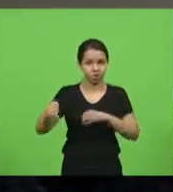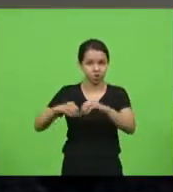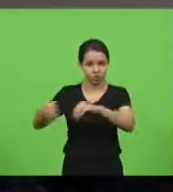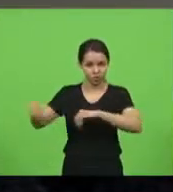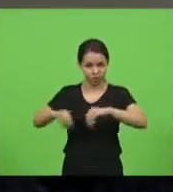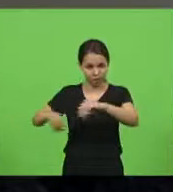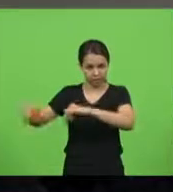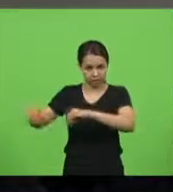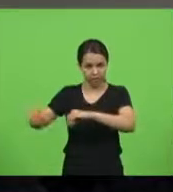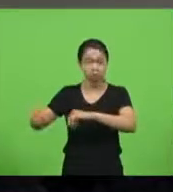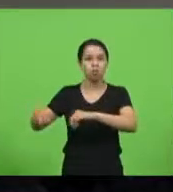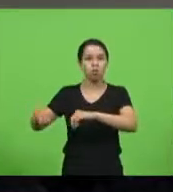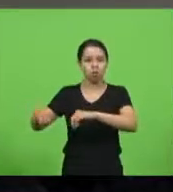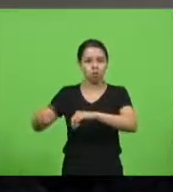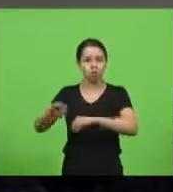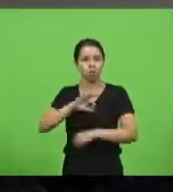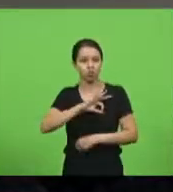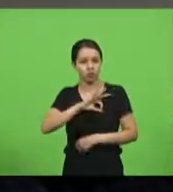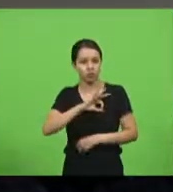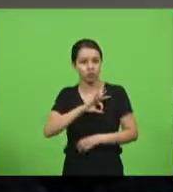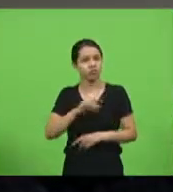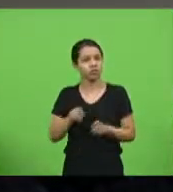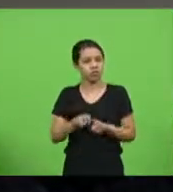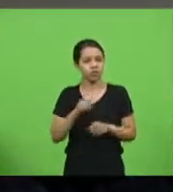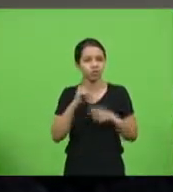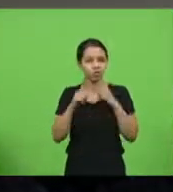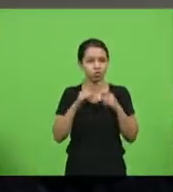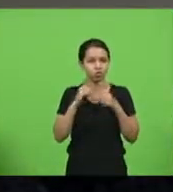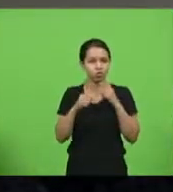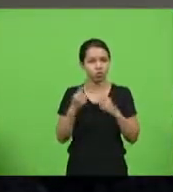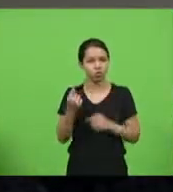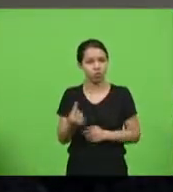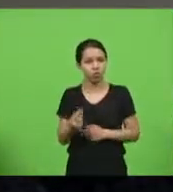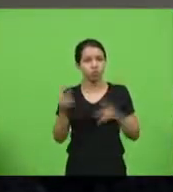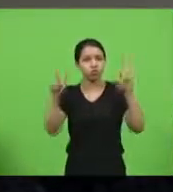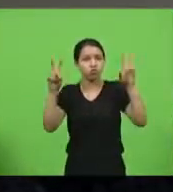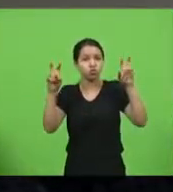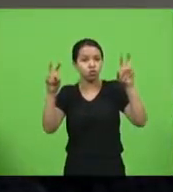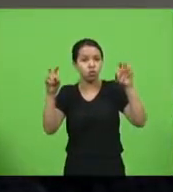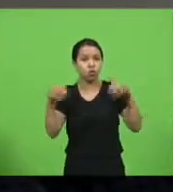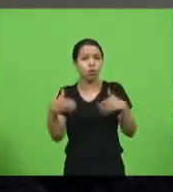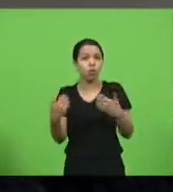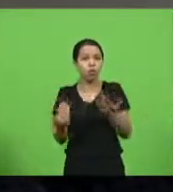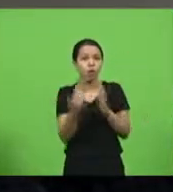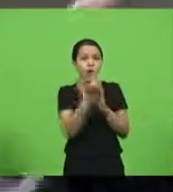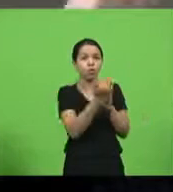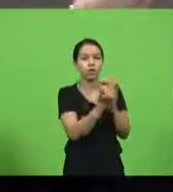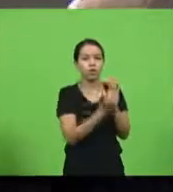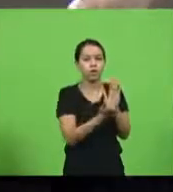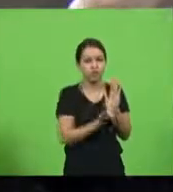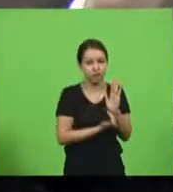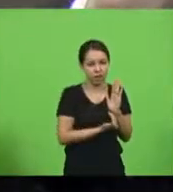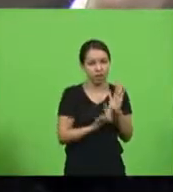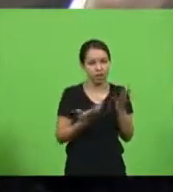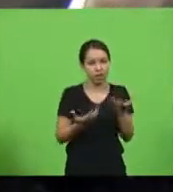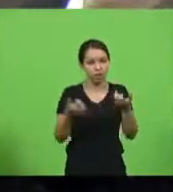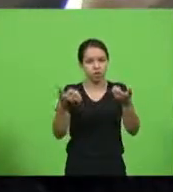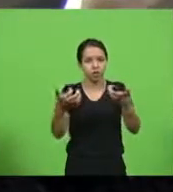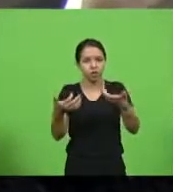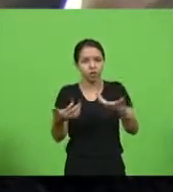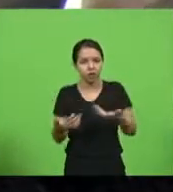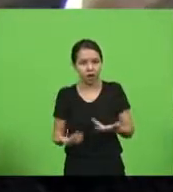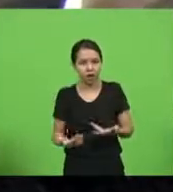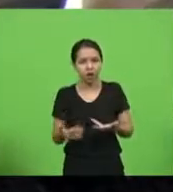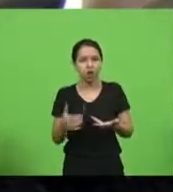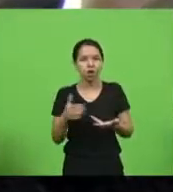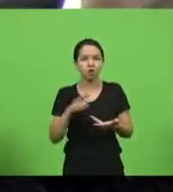dos policiais, ainda fica uma dúvida sobre os critérios. Eu queria falar um pouquinho sobre aquele o